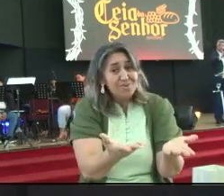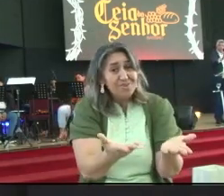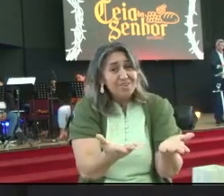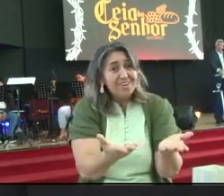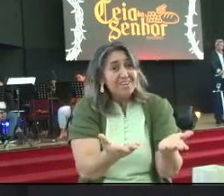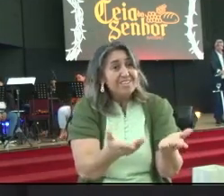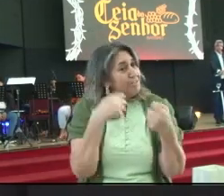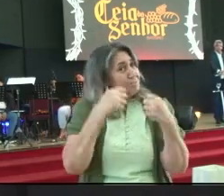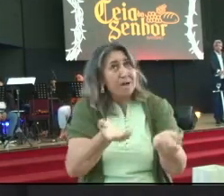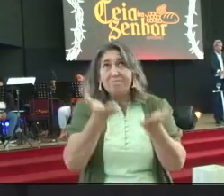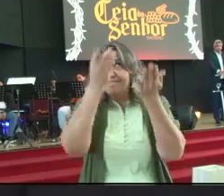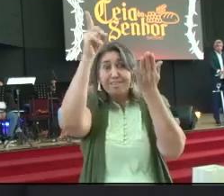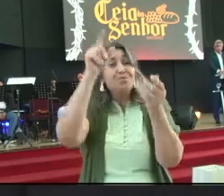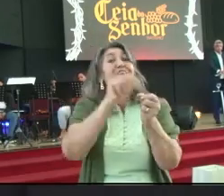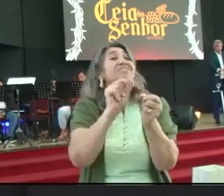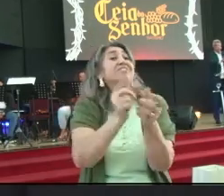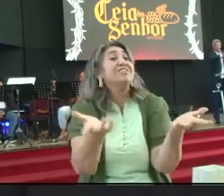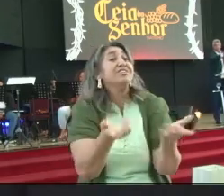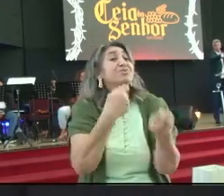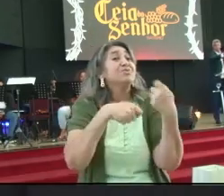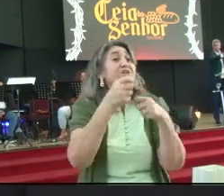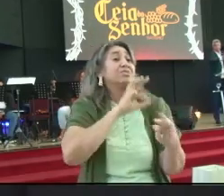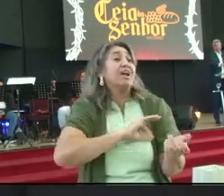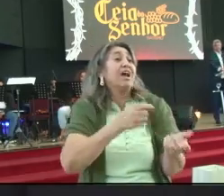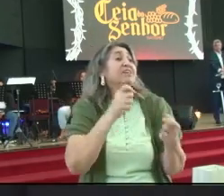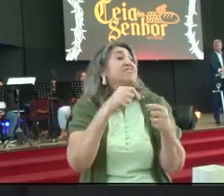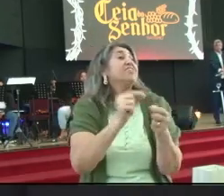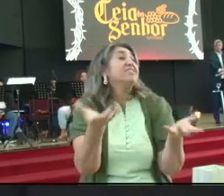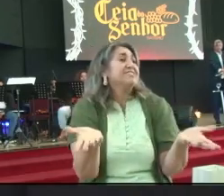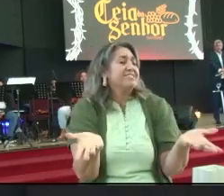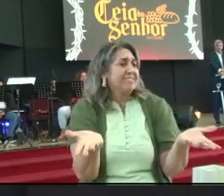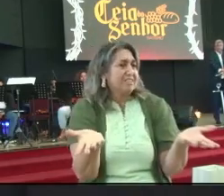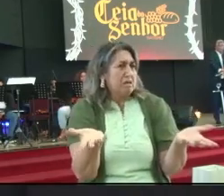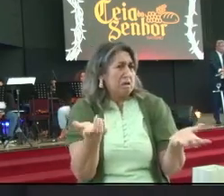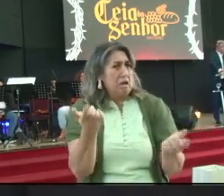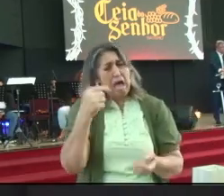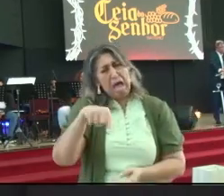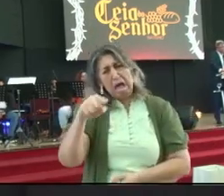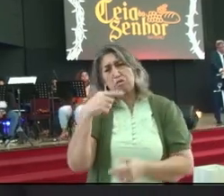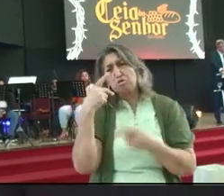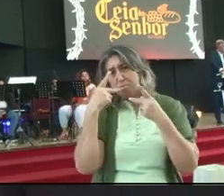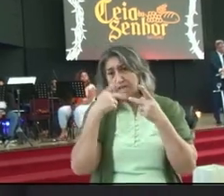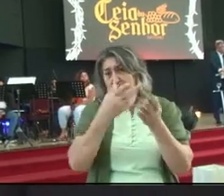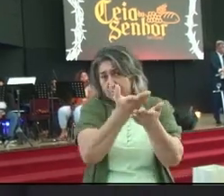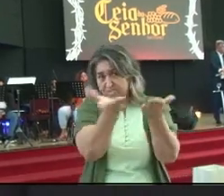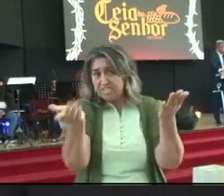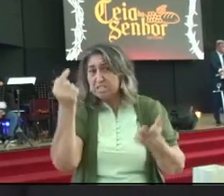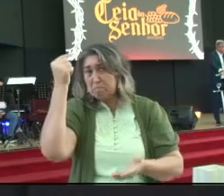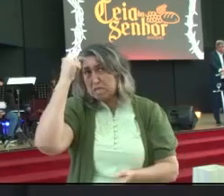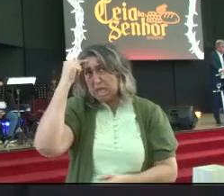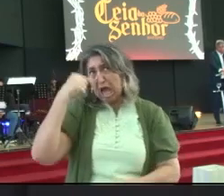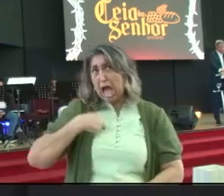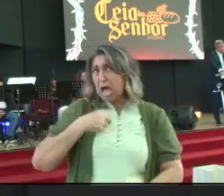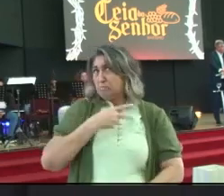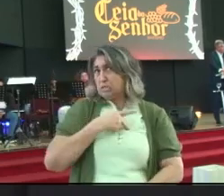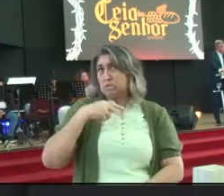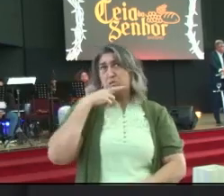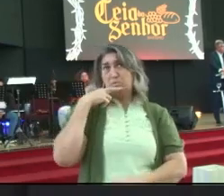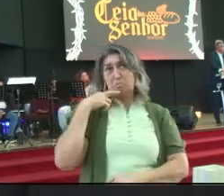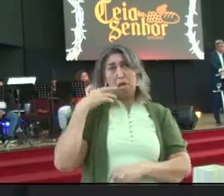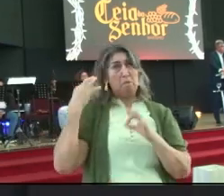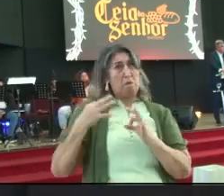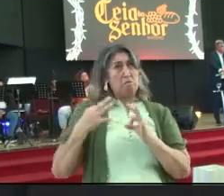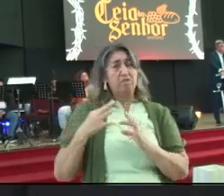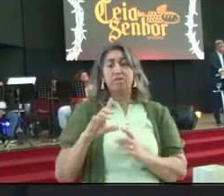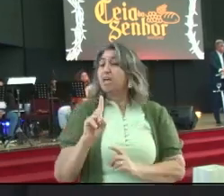Eu estou pregando isso aqui para você, mas não pense que eu sou perfeito nessa área, não. Eu também preciso